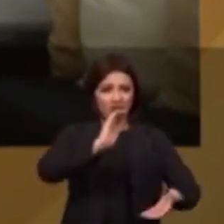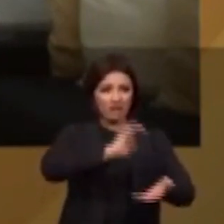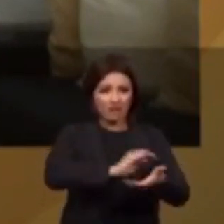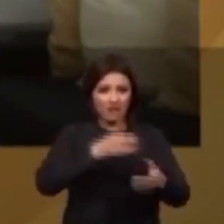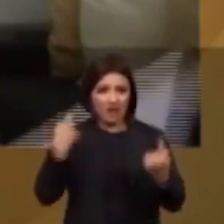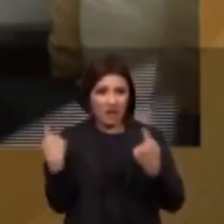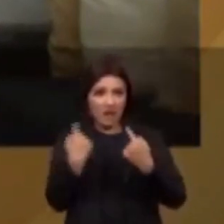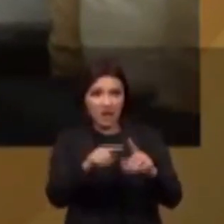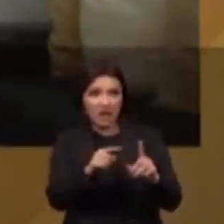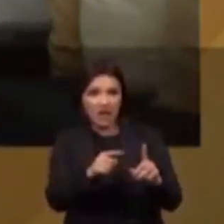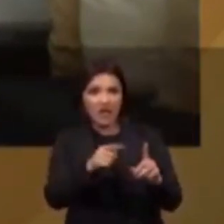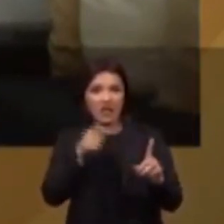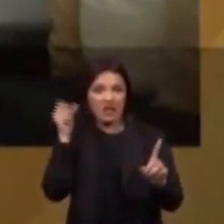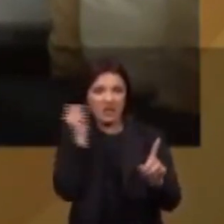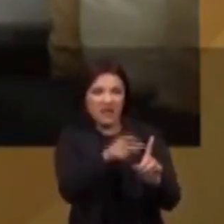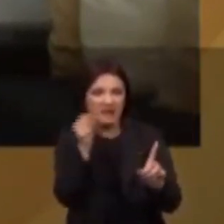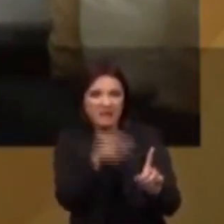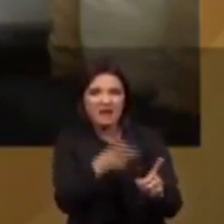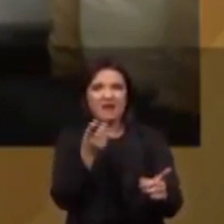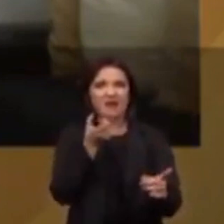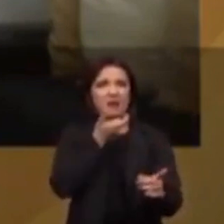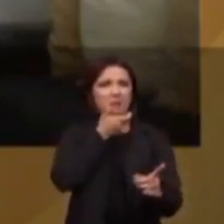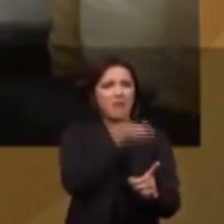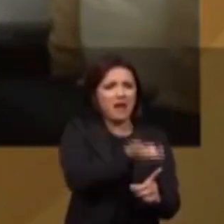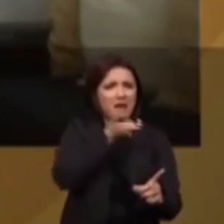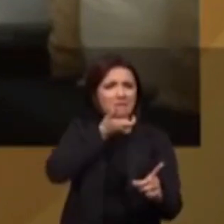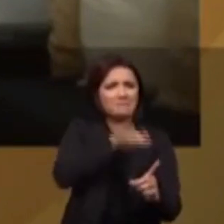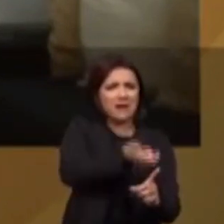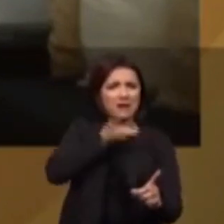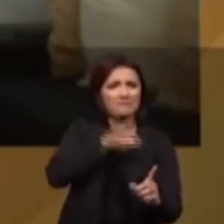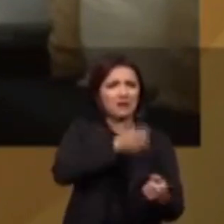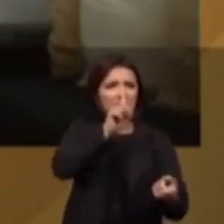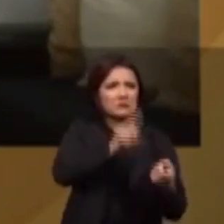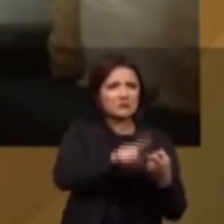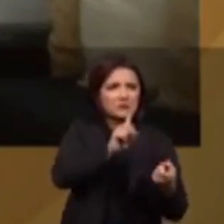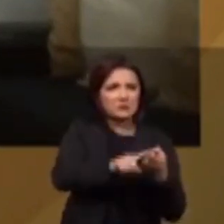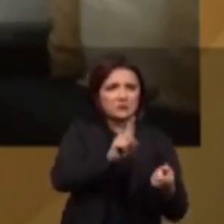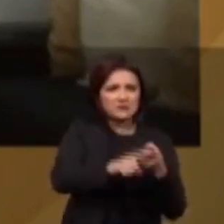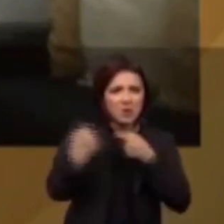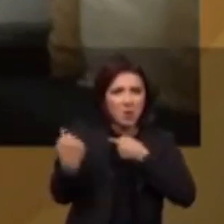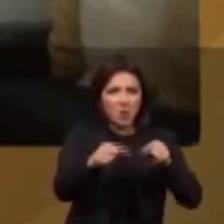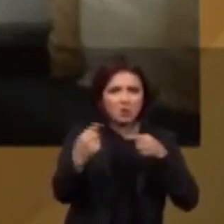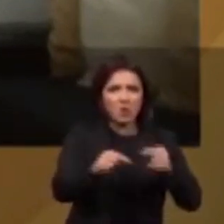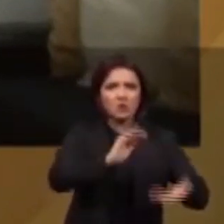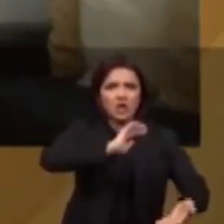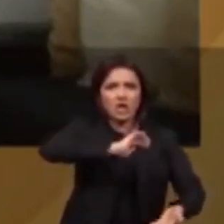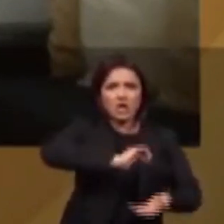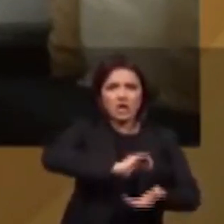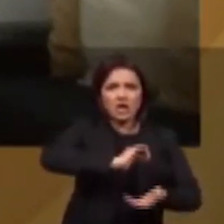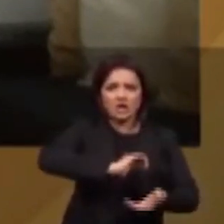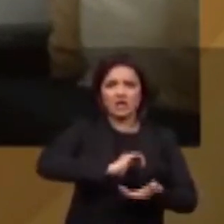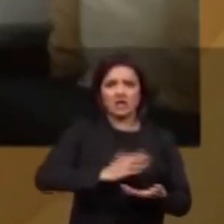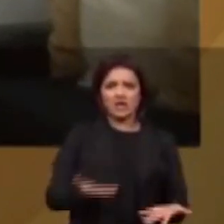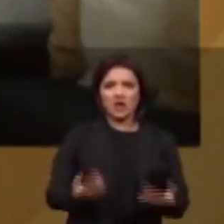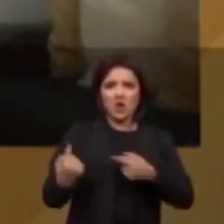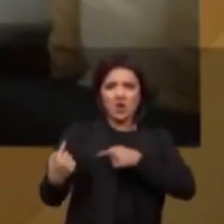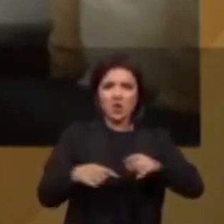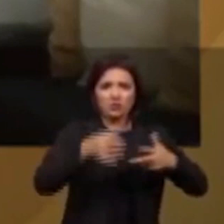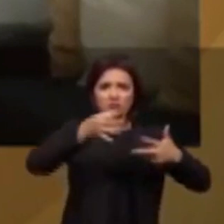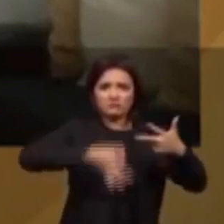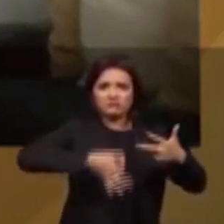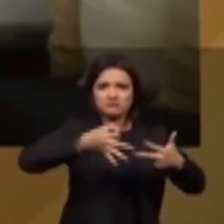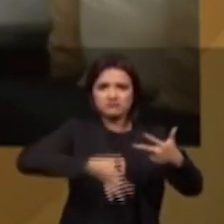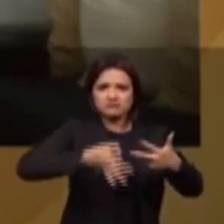constranger, ameaçar, atentar contra o Supremo Tribunal Federal, contra o Poder